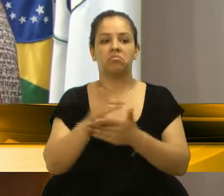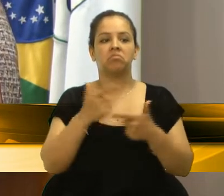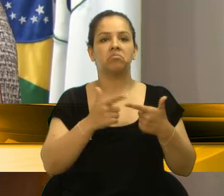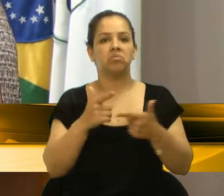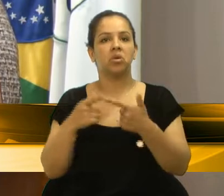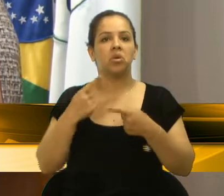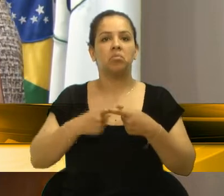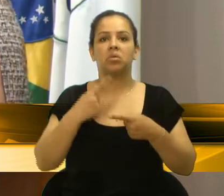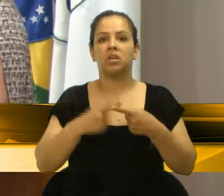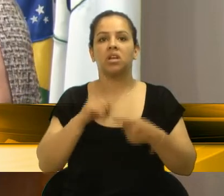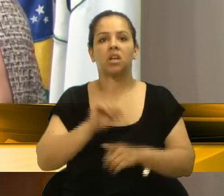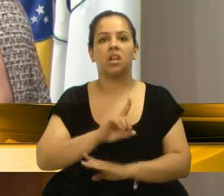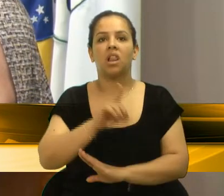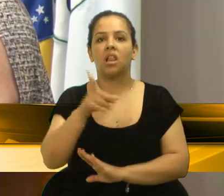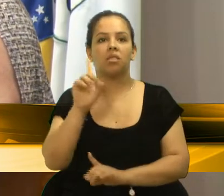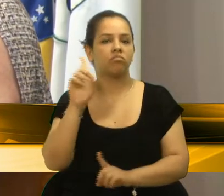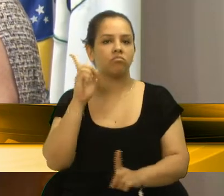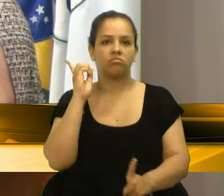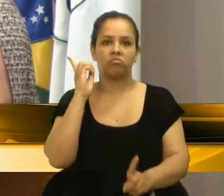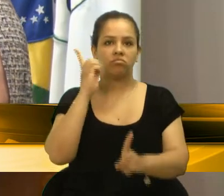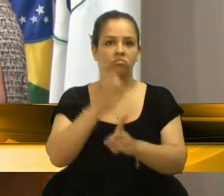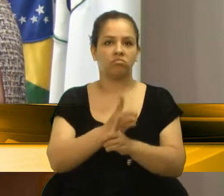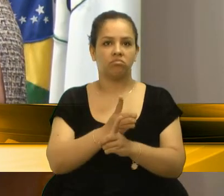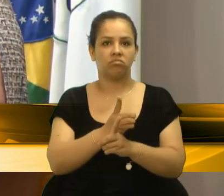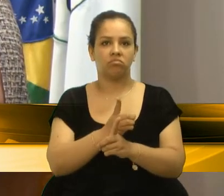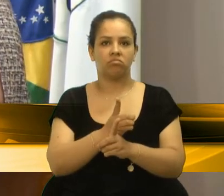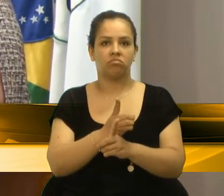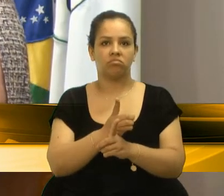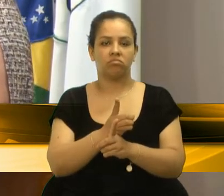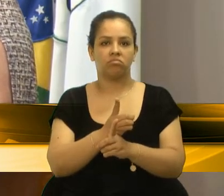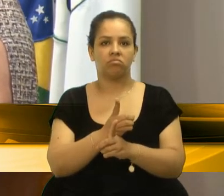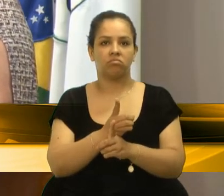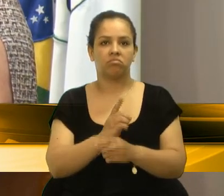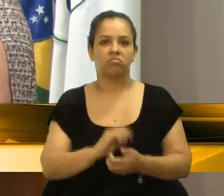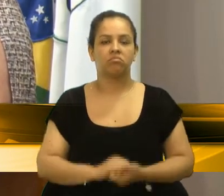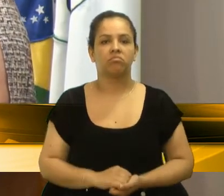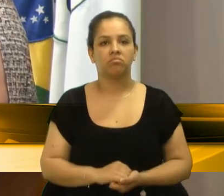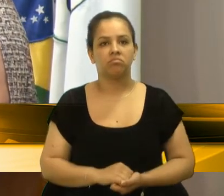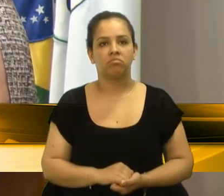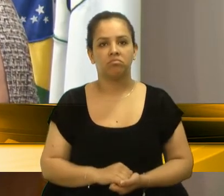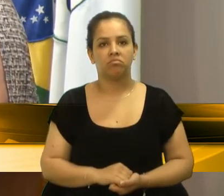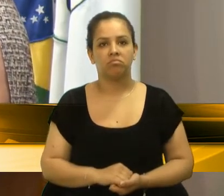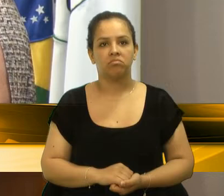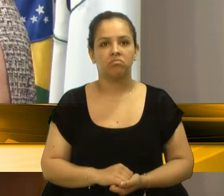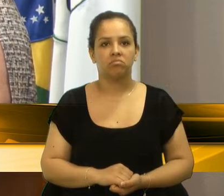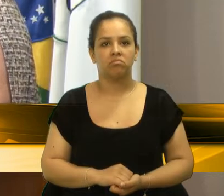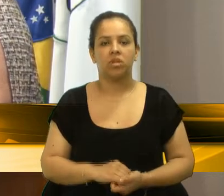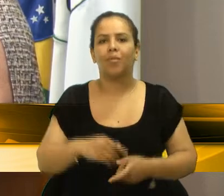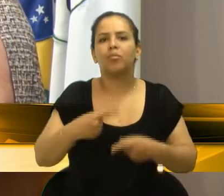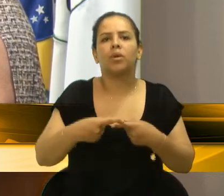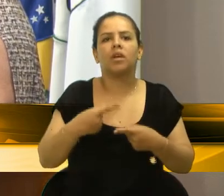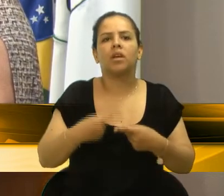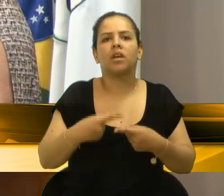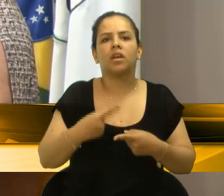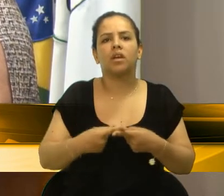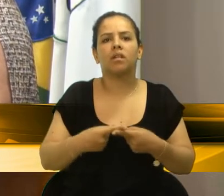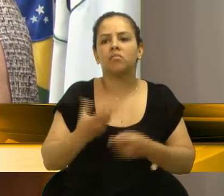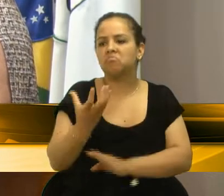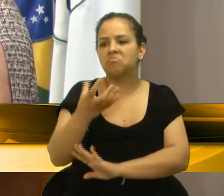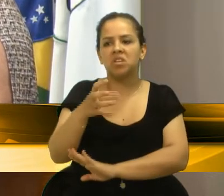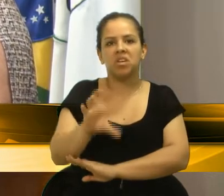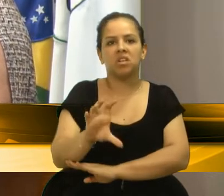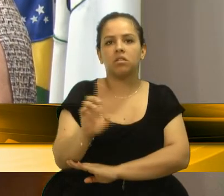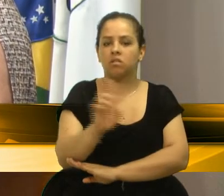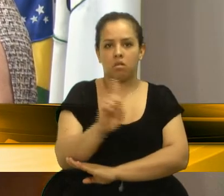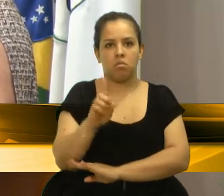não foi encontrado a resolução referida. E por quê? Porque não quis? Não,